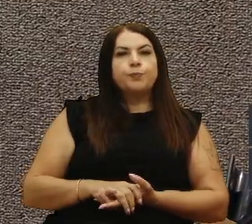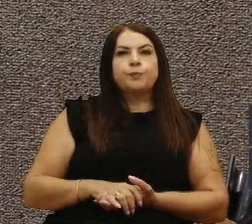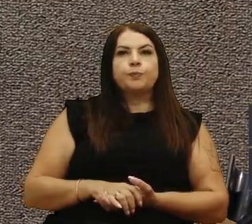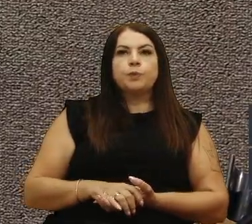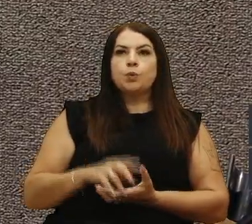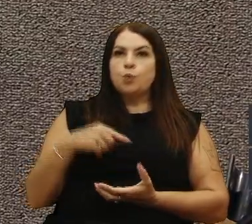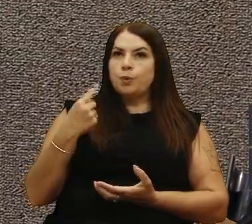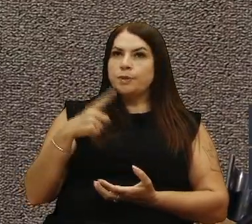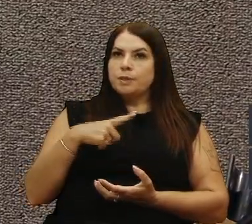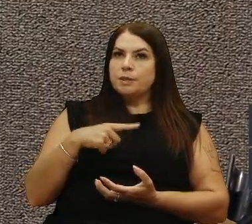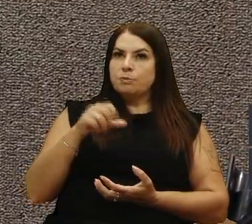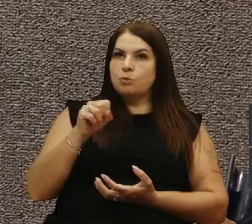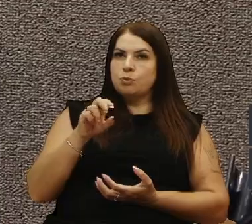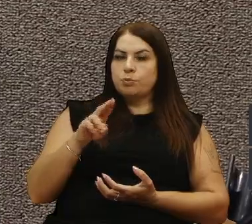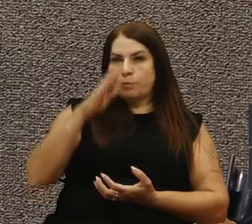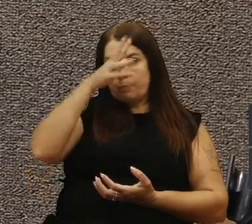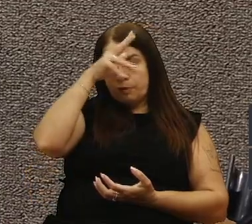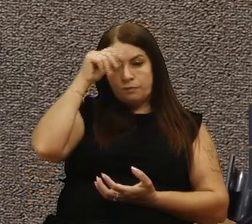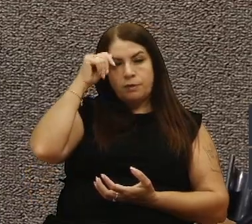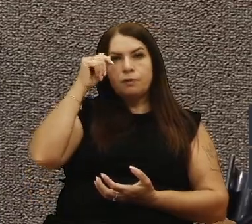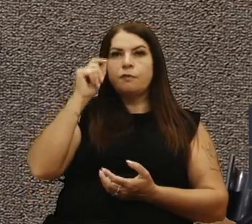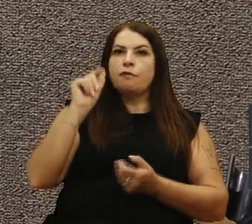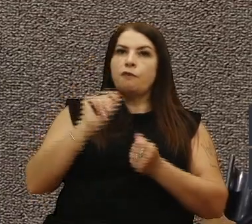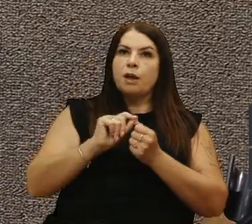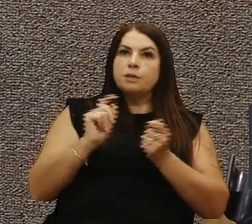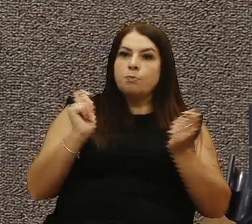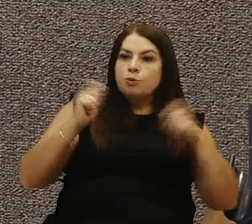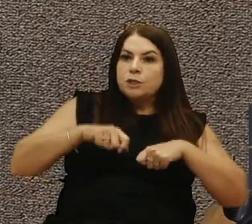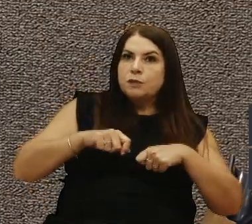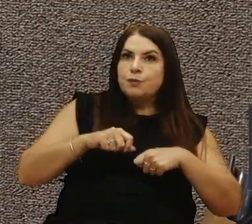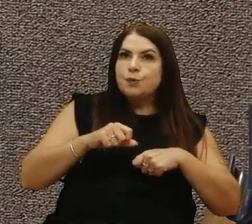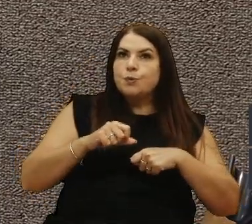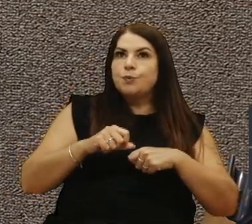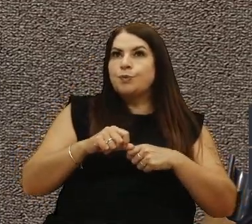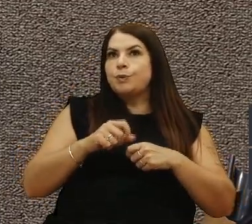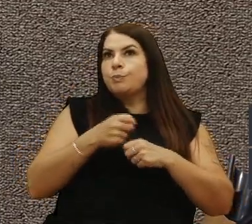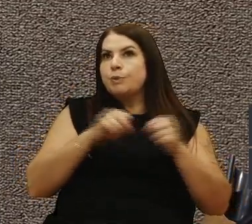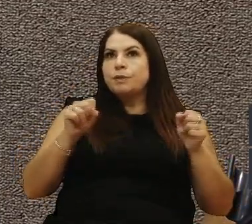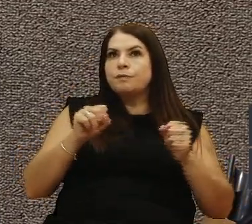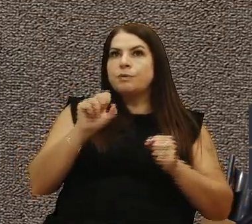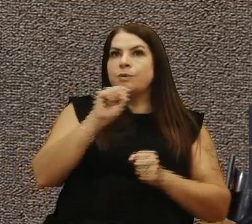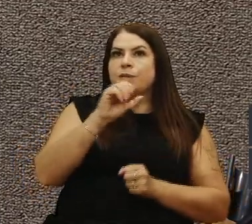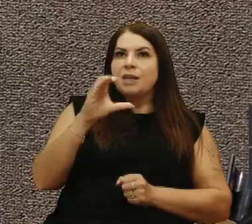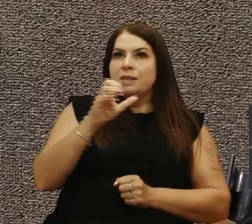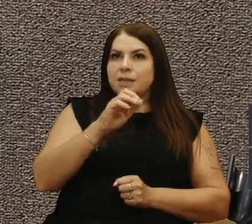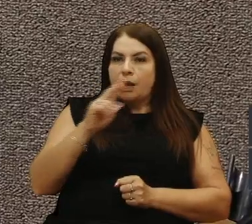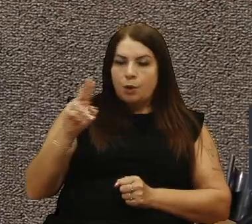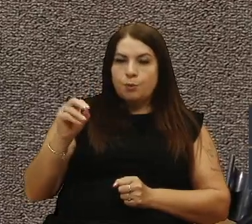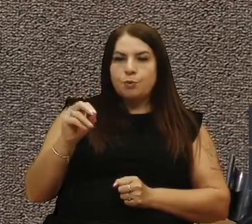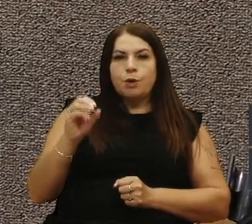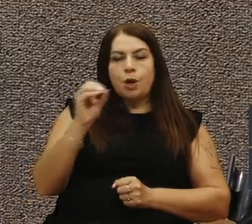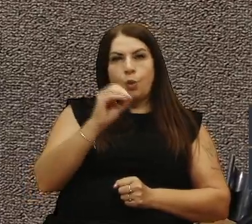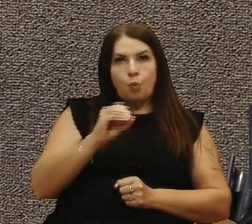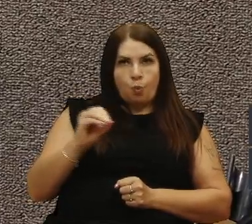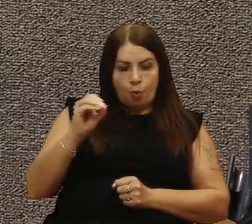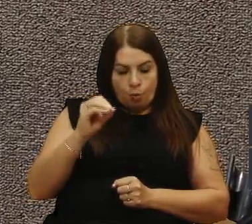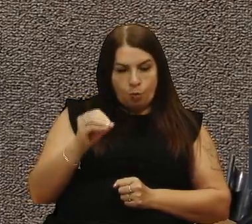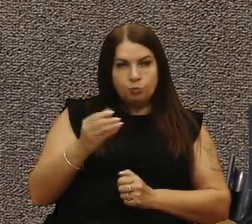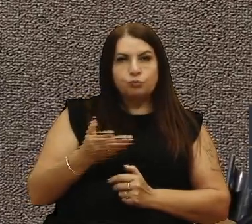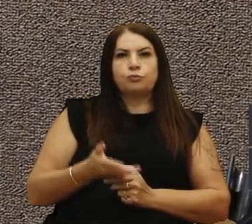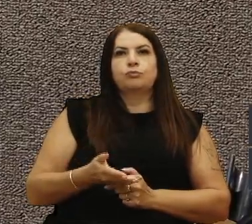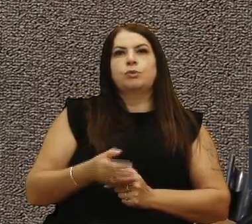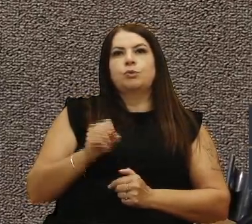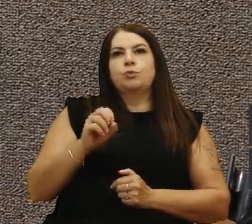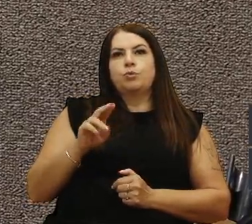Nós temos um subprefeito que faz o possível e o impossível, Sacaro, que é um ótimo subprefeito.